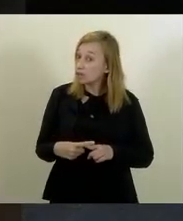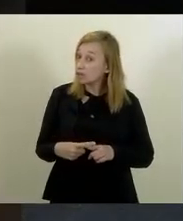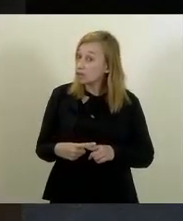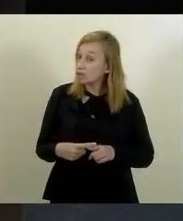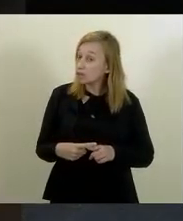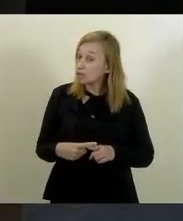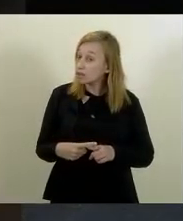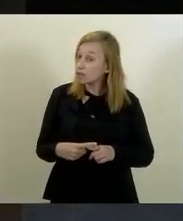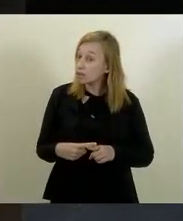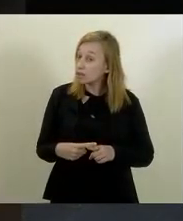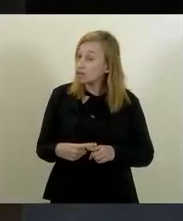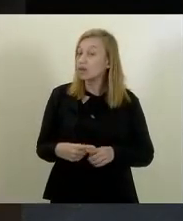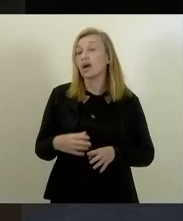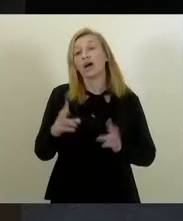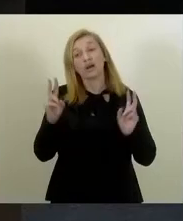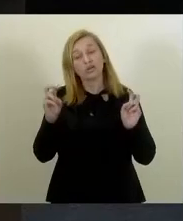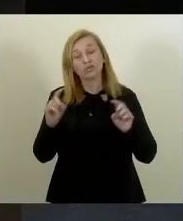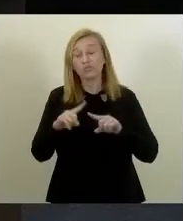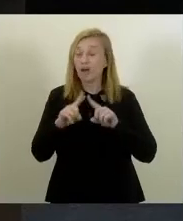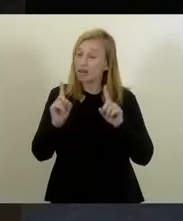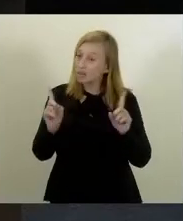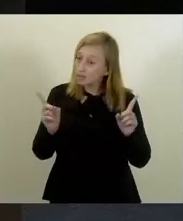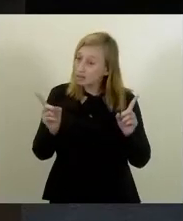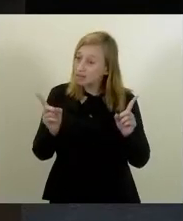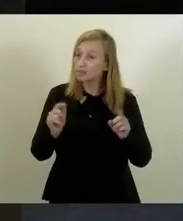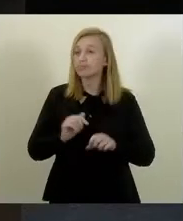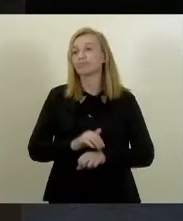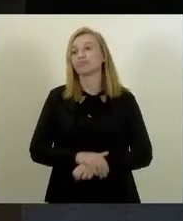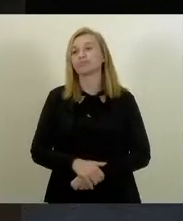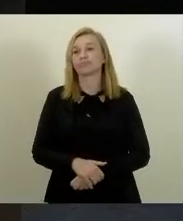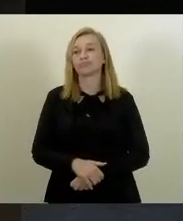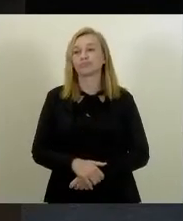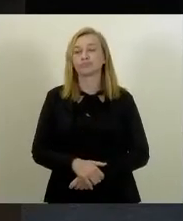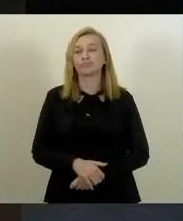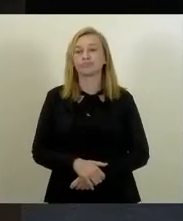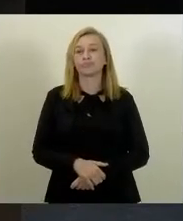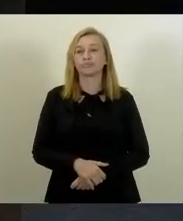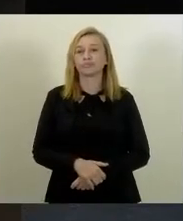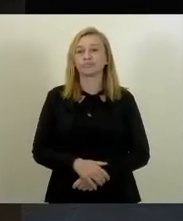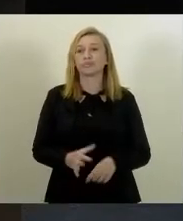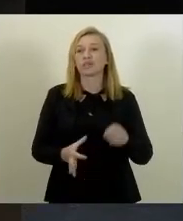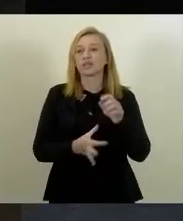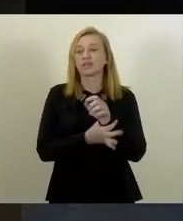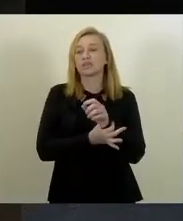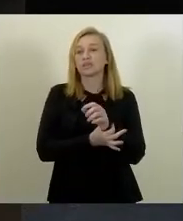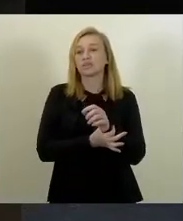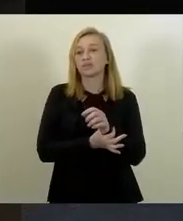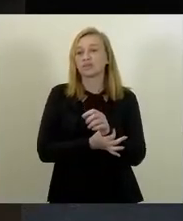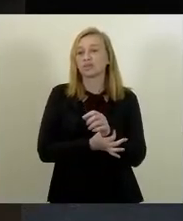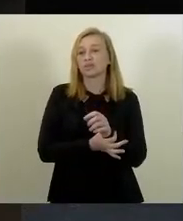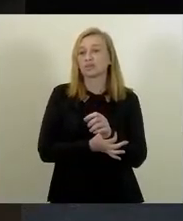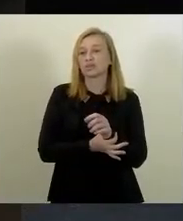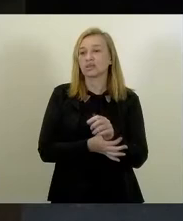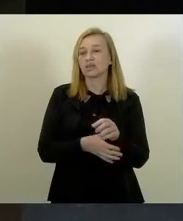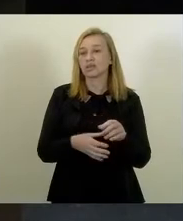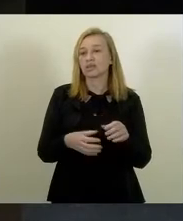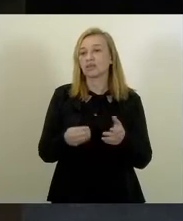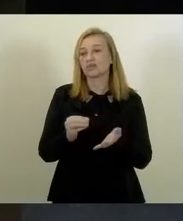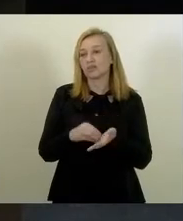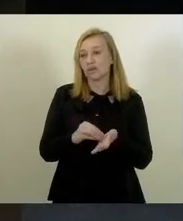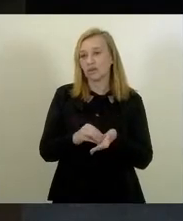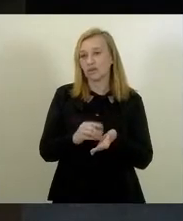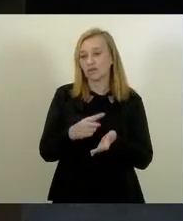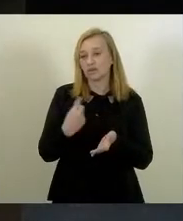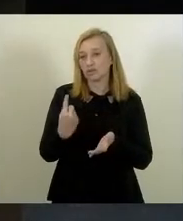daí a minha questão. Mas com a insegurança pública está reinando no nosso